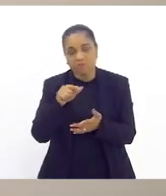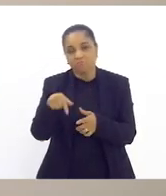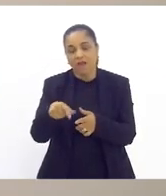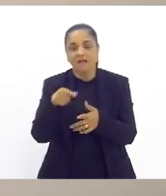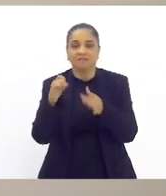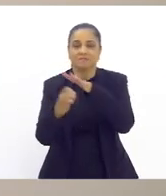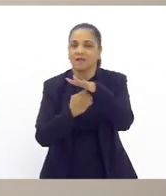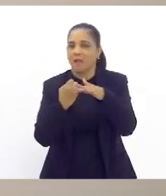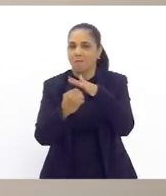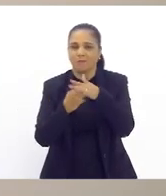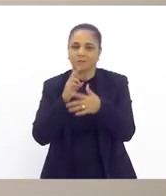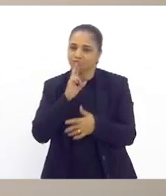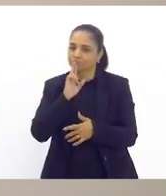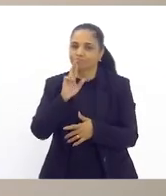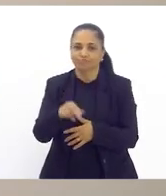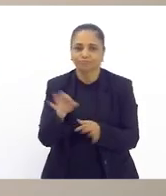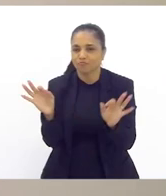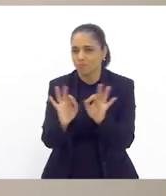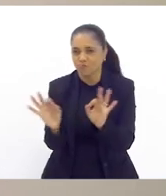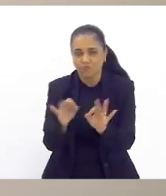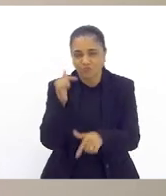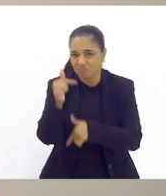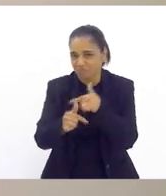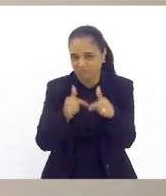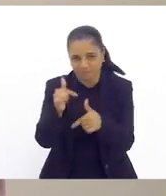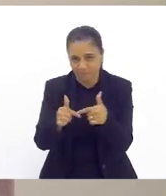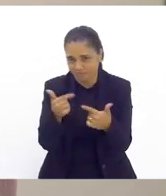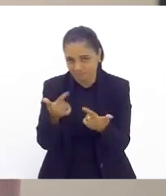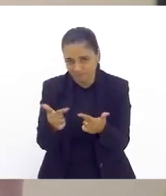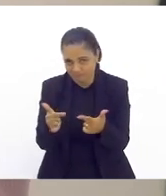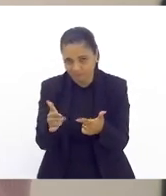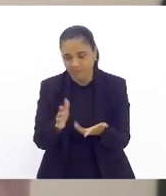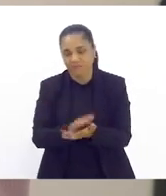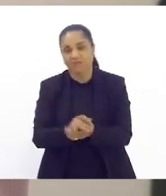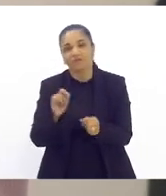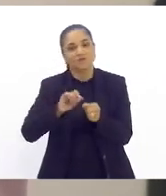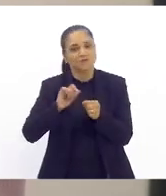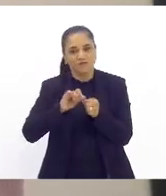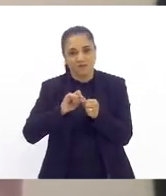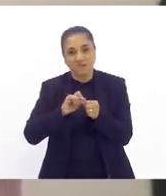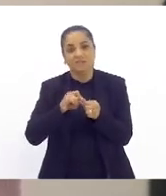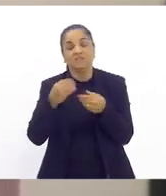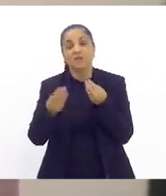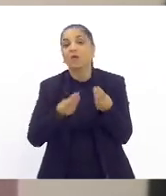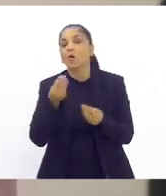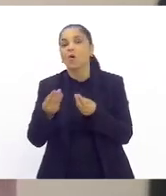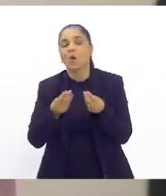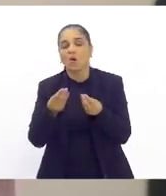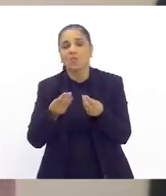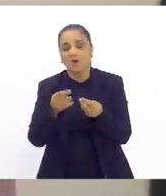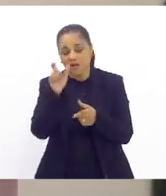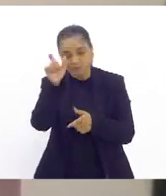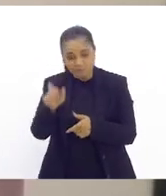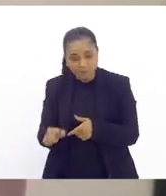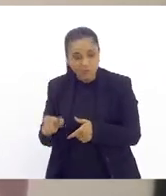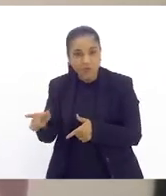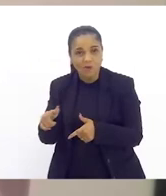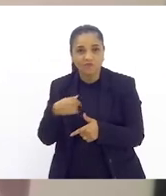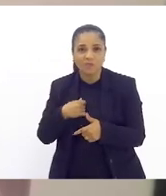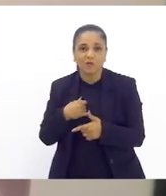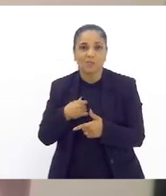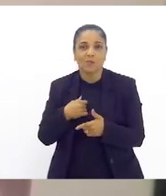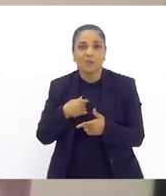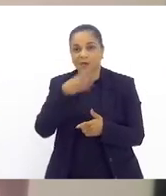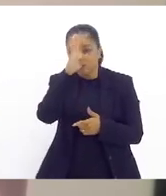corresponde a esses pedidos então cria-se um ambiente favorável para que as pessoas permaneçam na informalidade E aí fica muito fácil